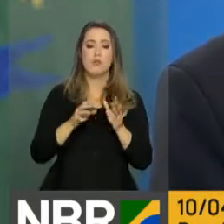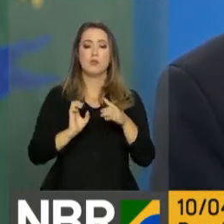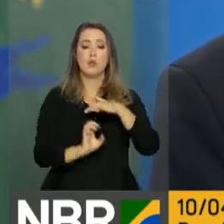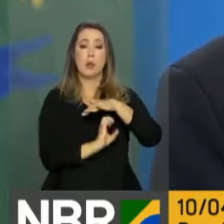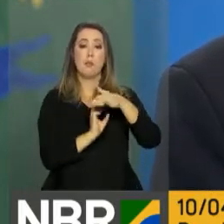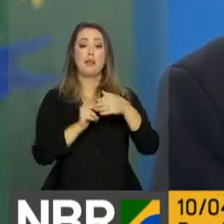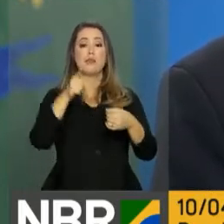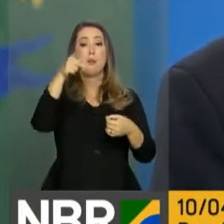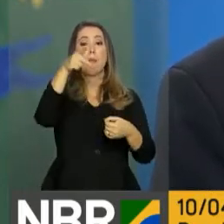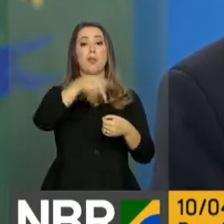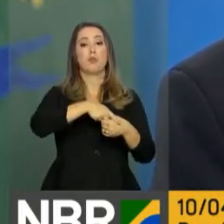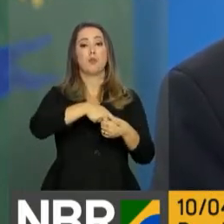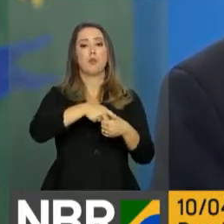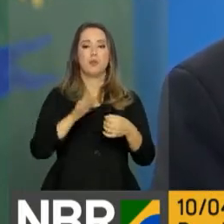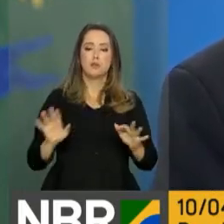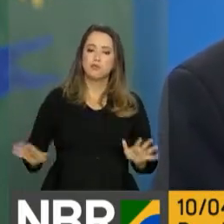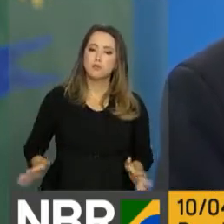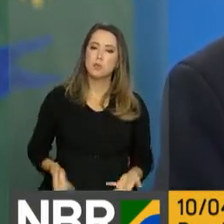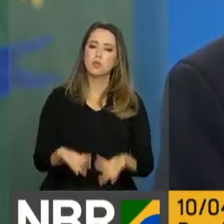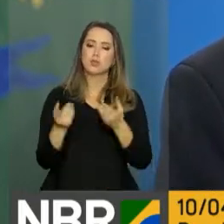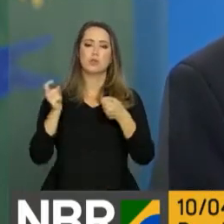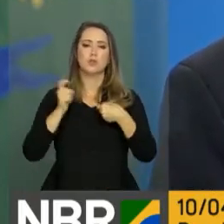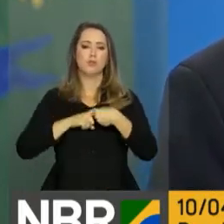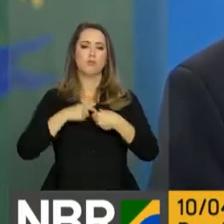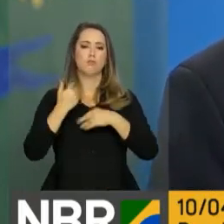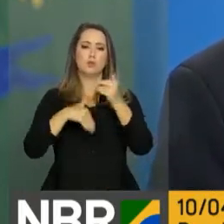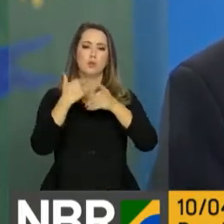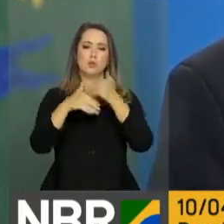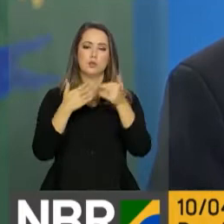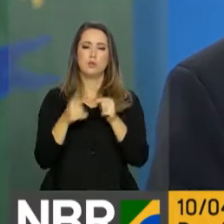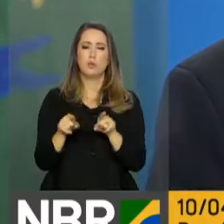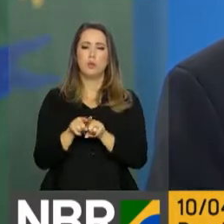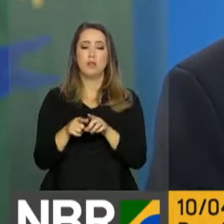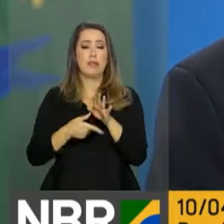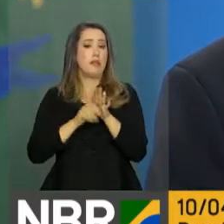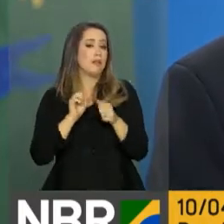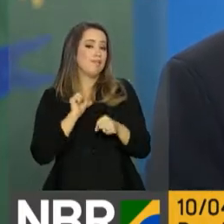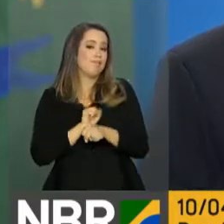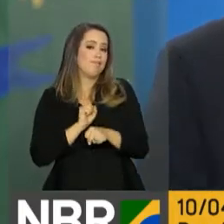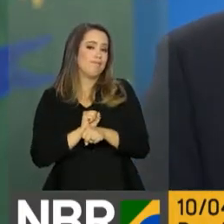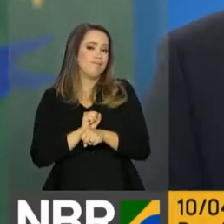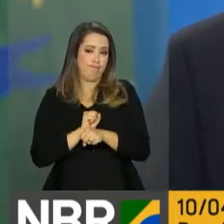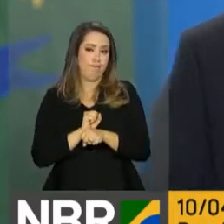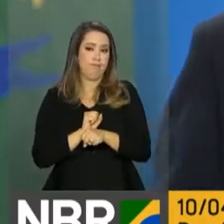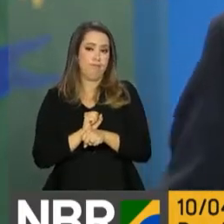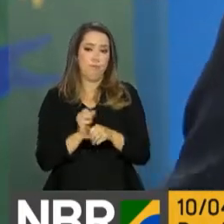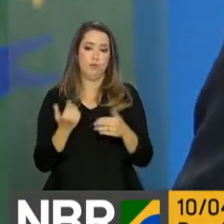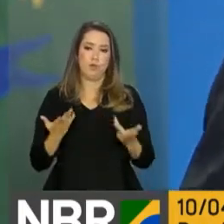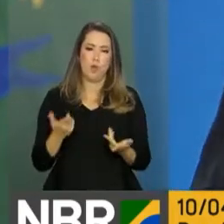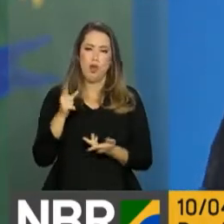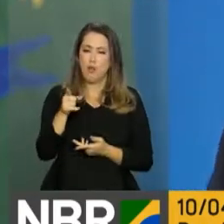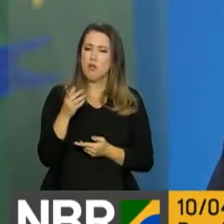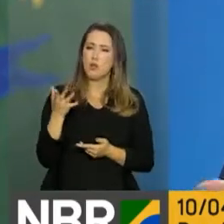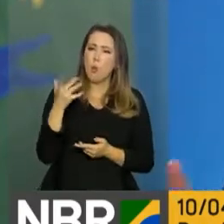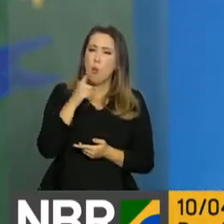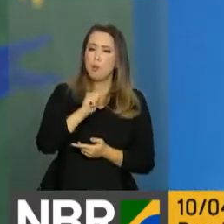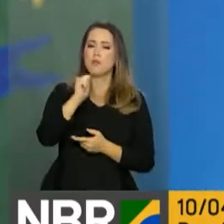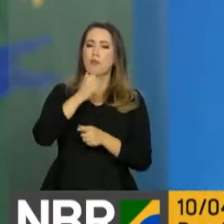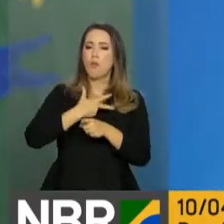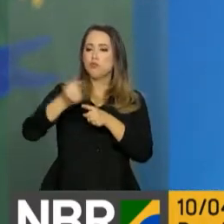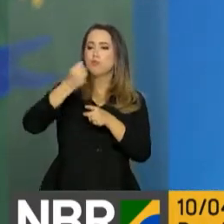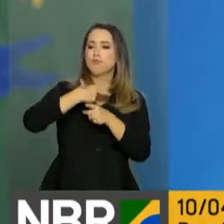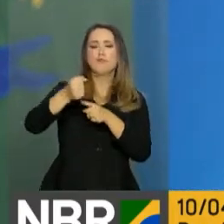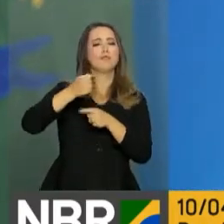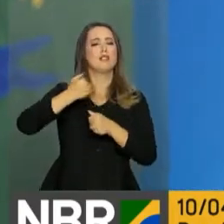a retomada dos investimentos paralisados há vários anos. Suas conquistas vão muito